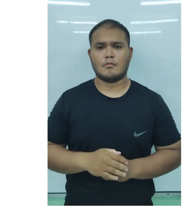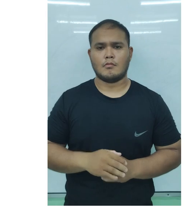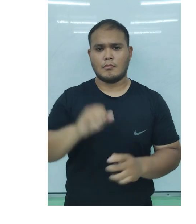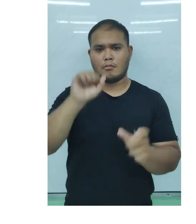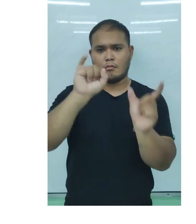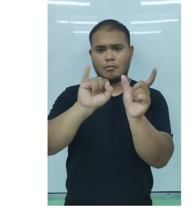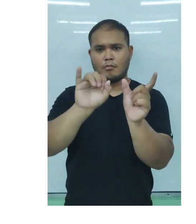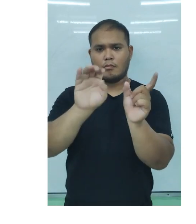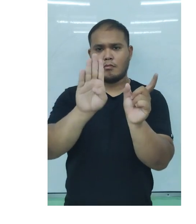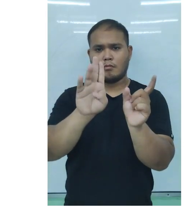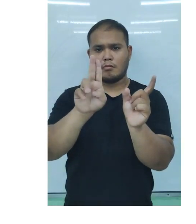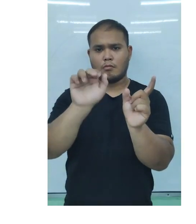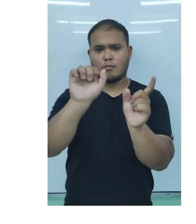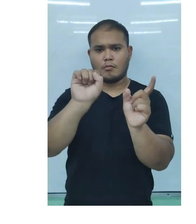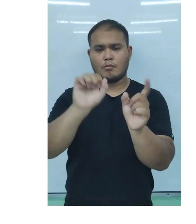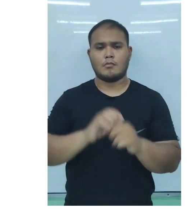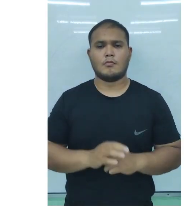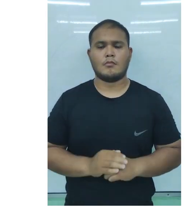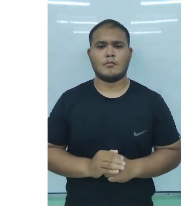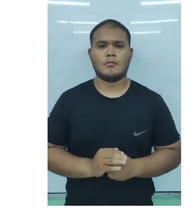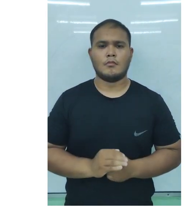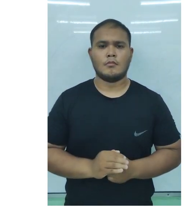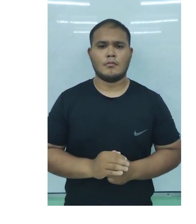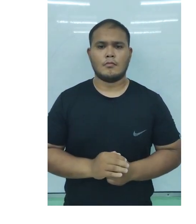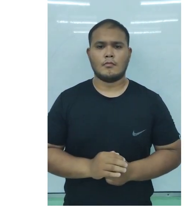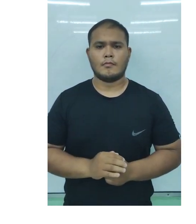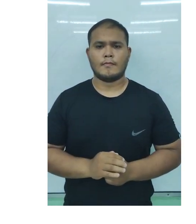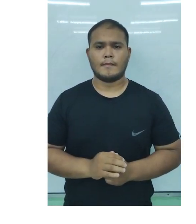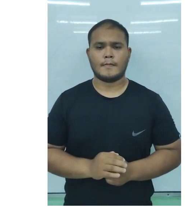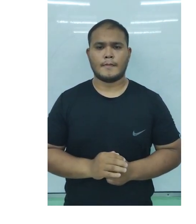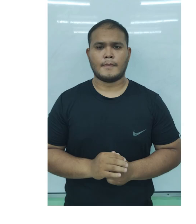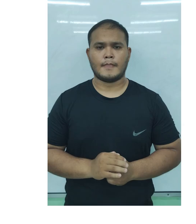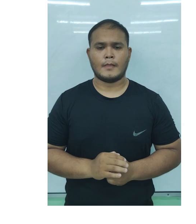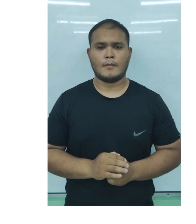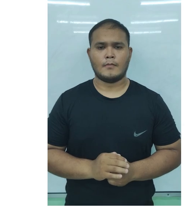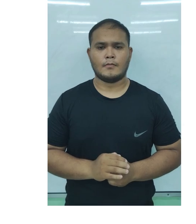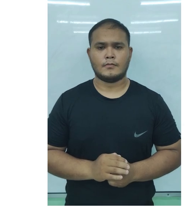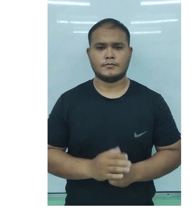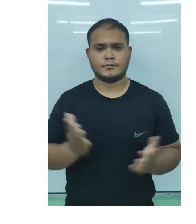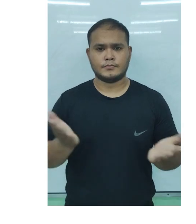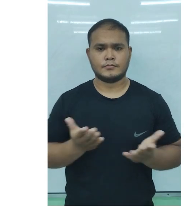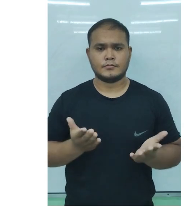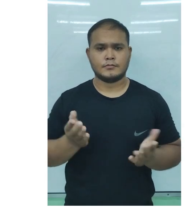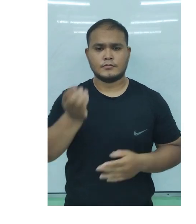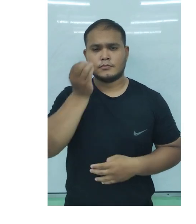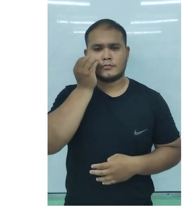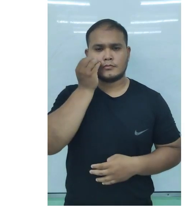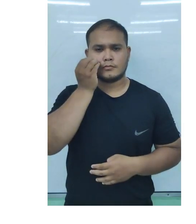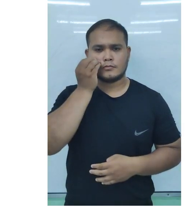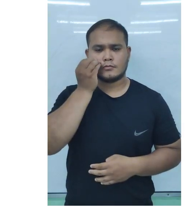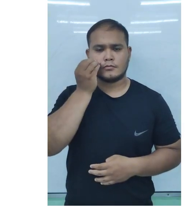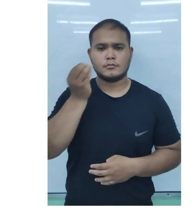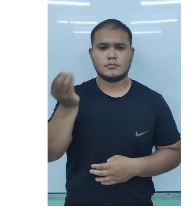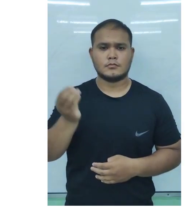Agora vamos ver como fica o comparativo na frase. O adjetivo